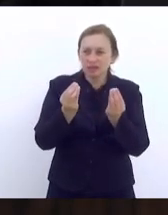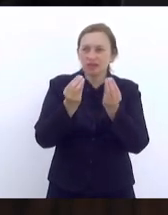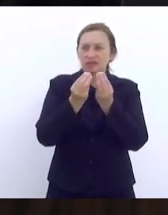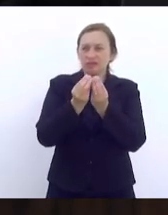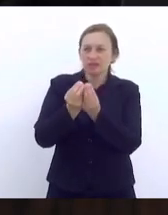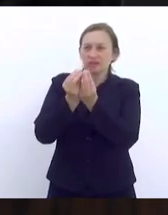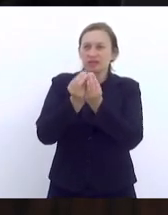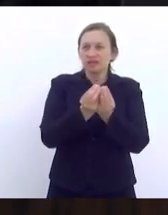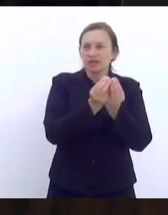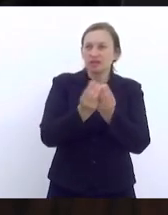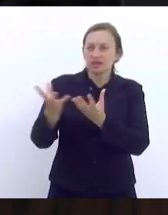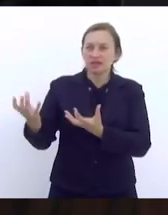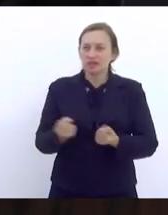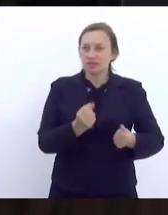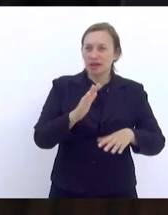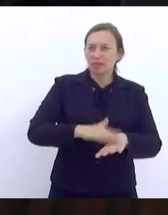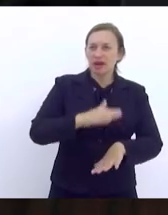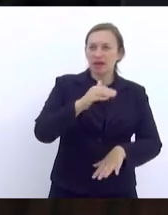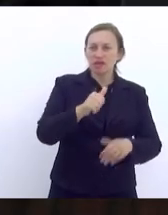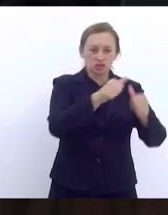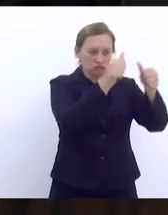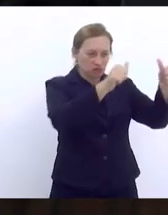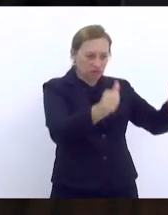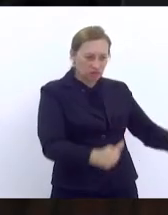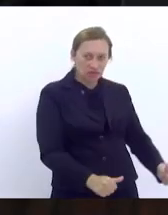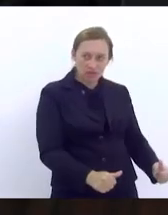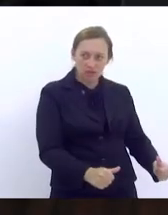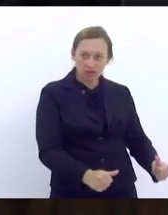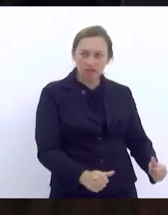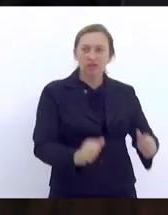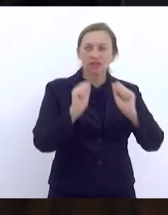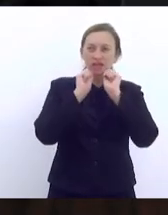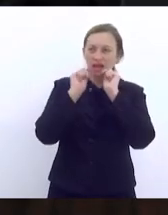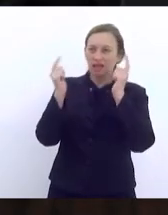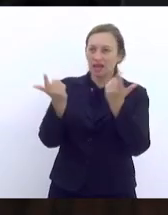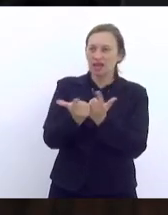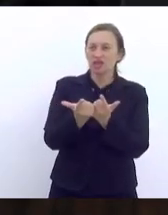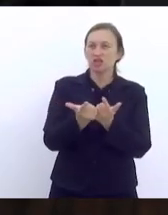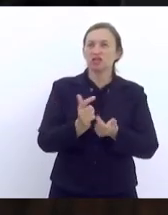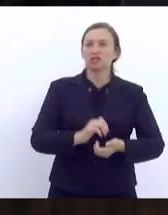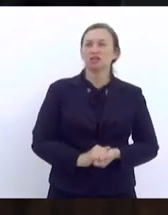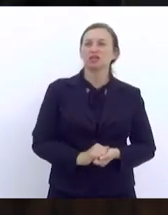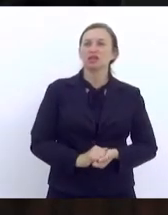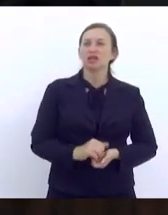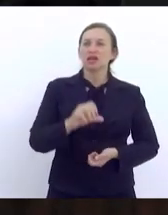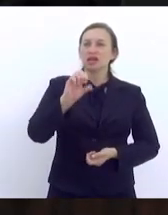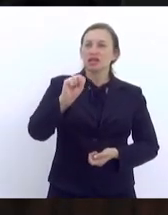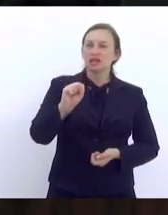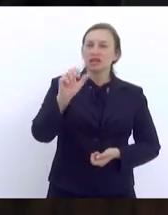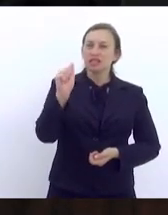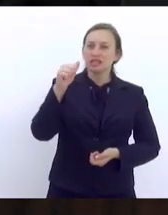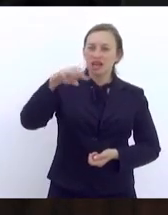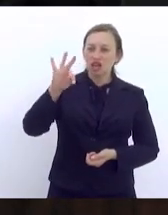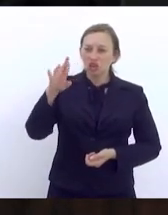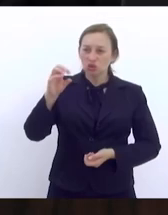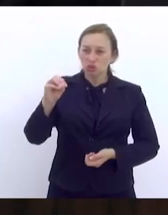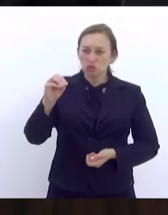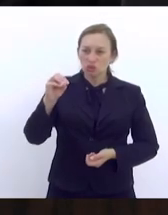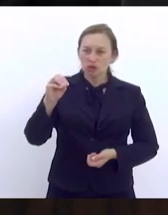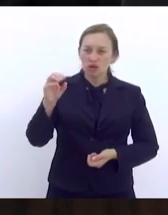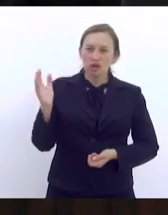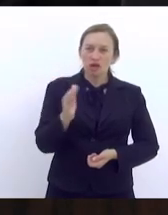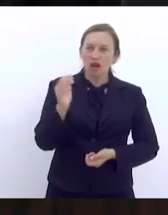é mais uma imagem aqui da Peregrino de Santo Antônio é um recado